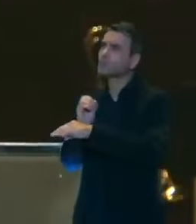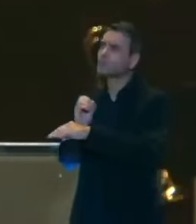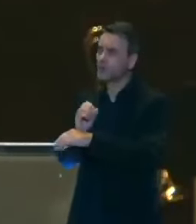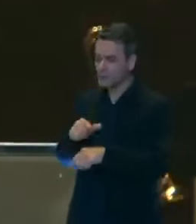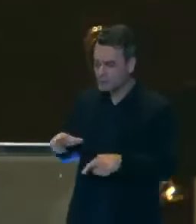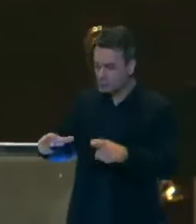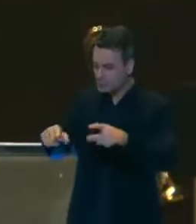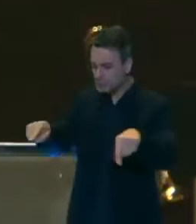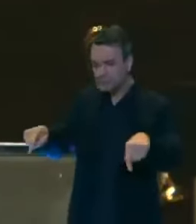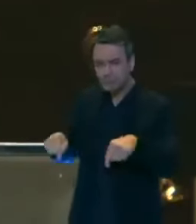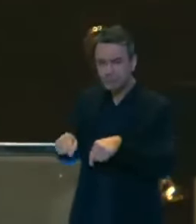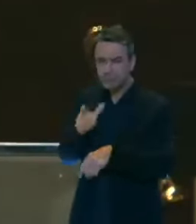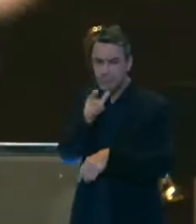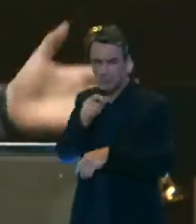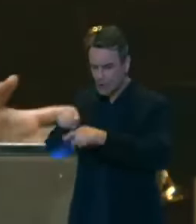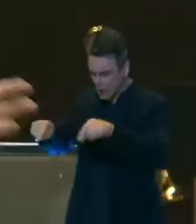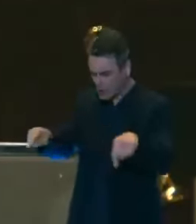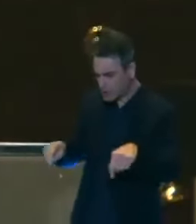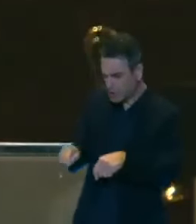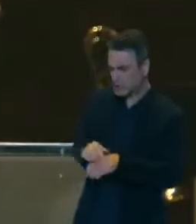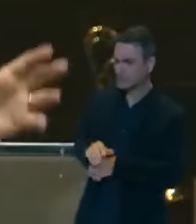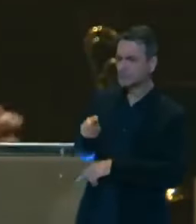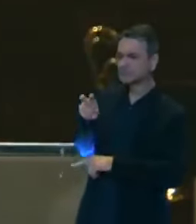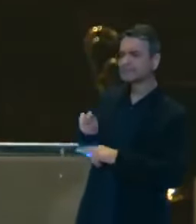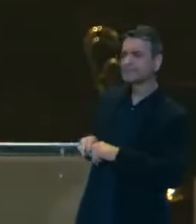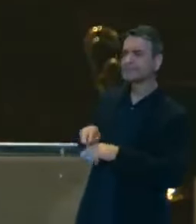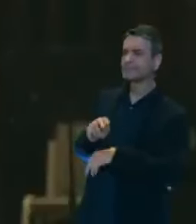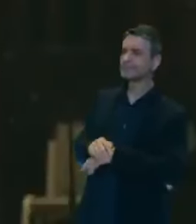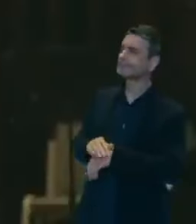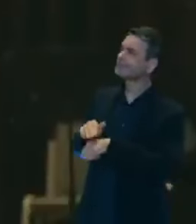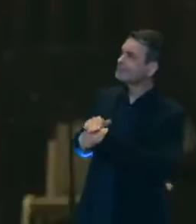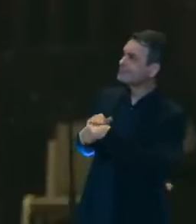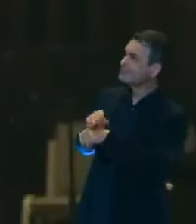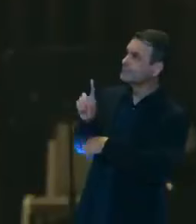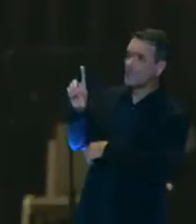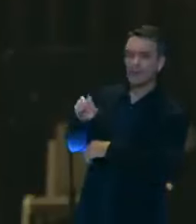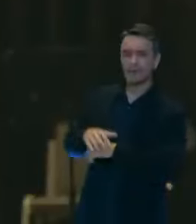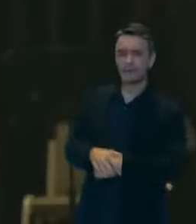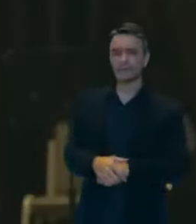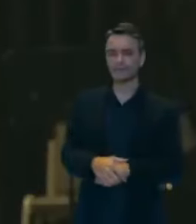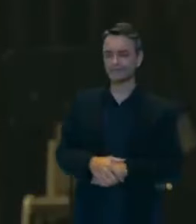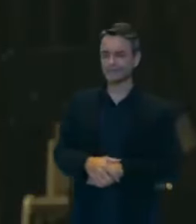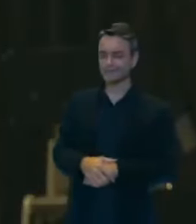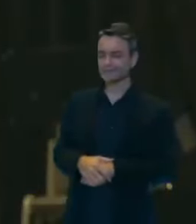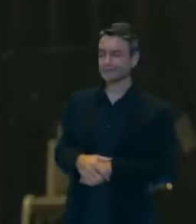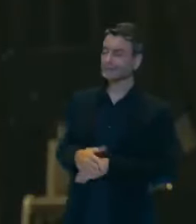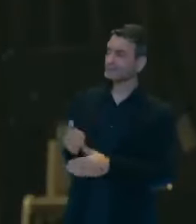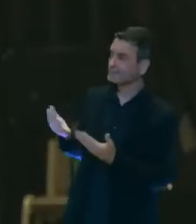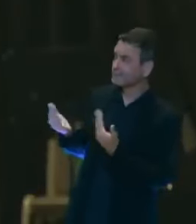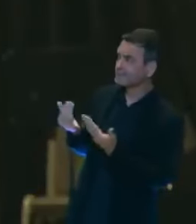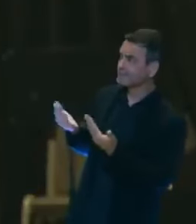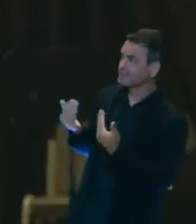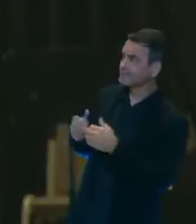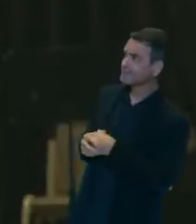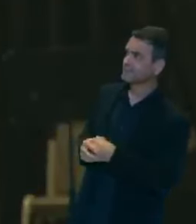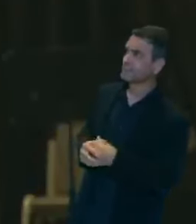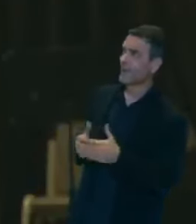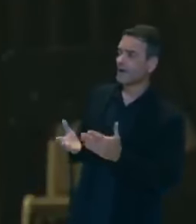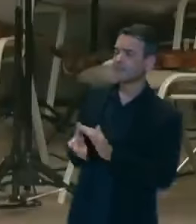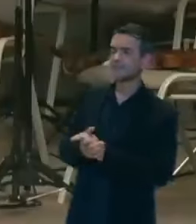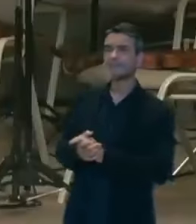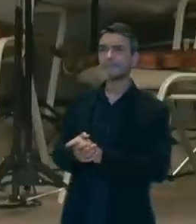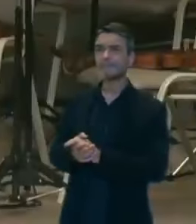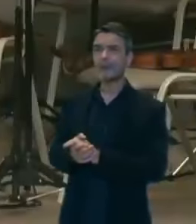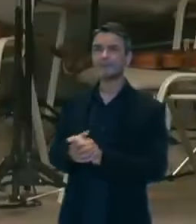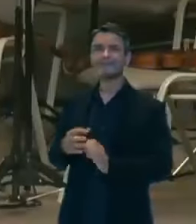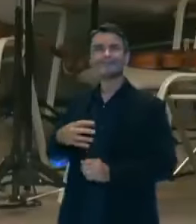lago. E aí comecei a conversar com o Senhor. E ali então, enquanto conversava com Deus, eu ouvi uma voz